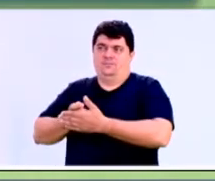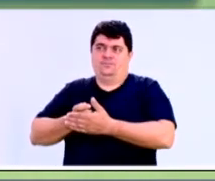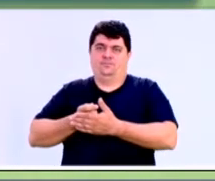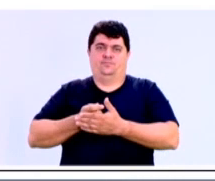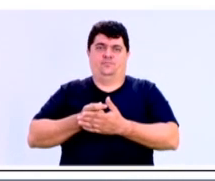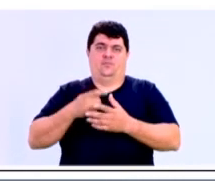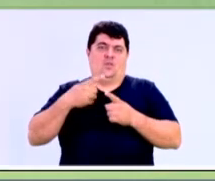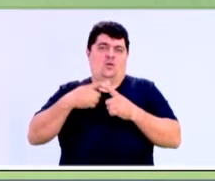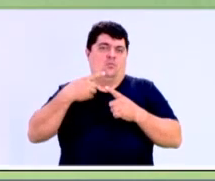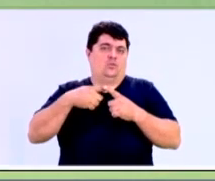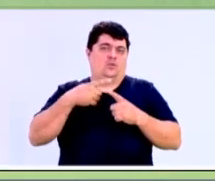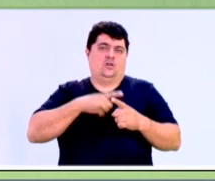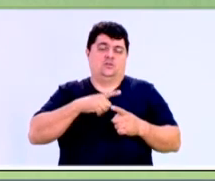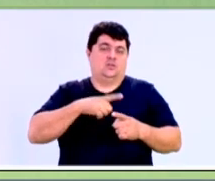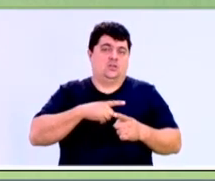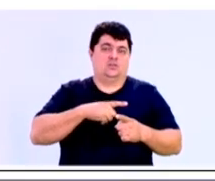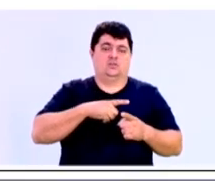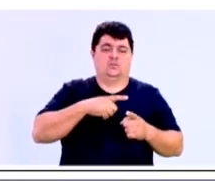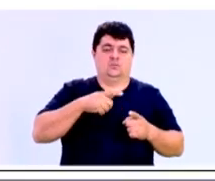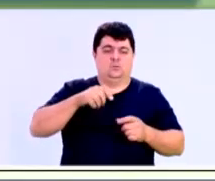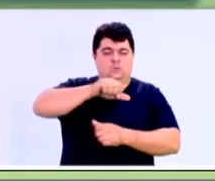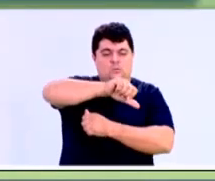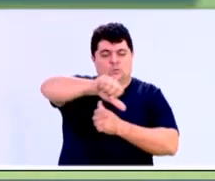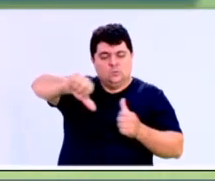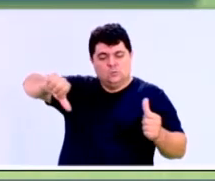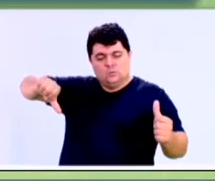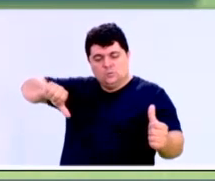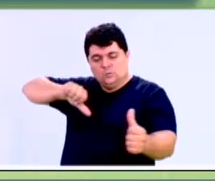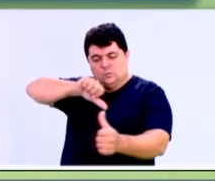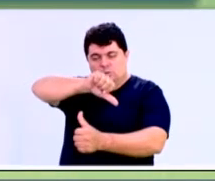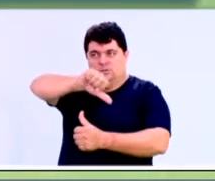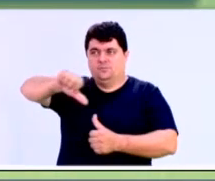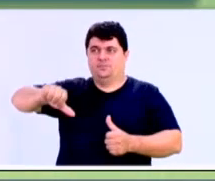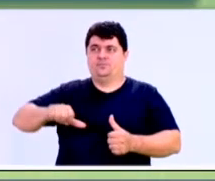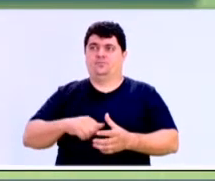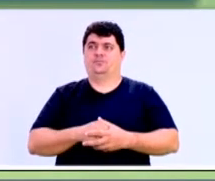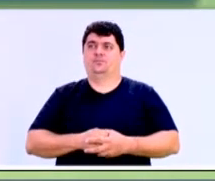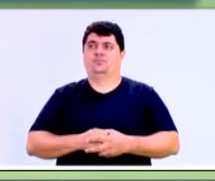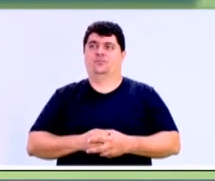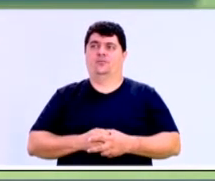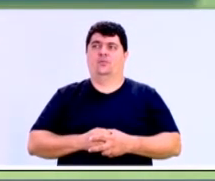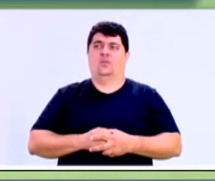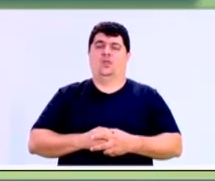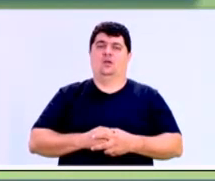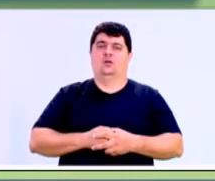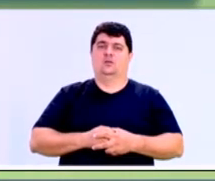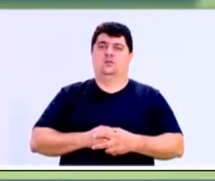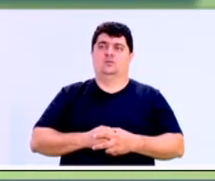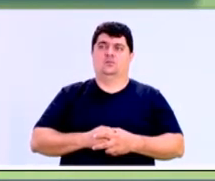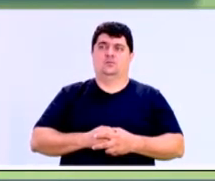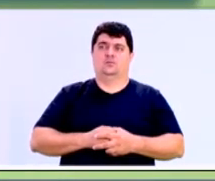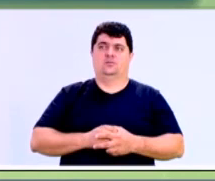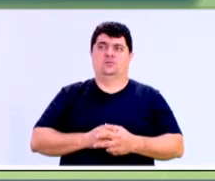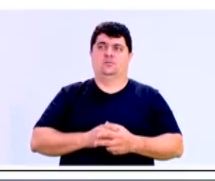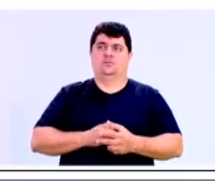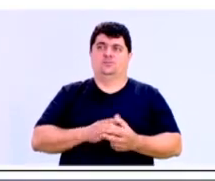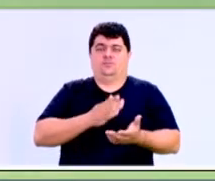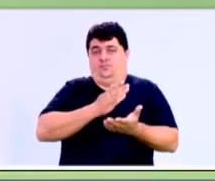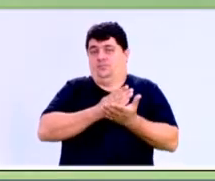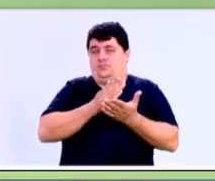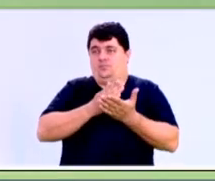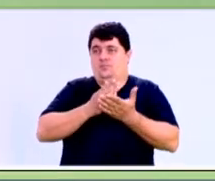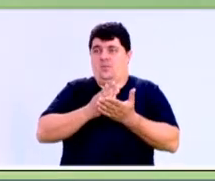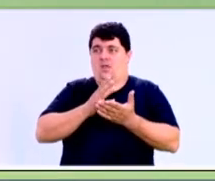eu pular um prazo médio. Deixa eu voltar aqui. Esse prazo médio de pagamento de compras é o tempo que eu